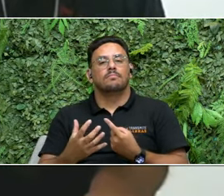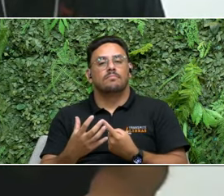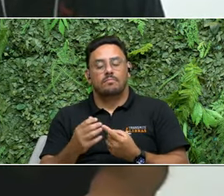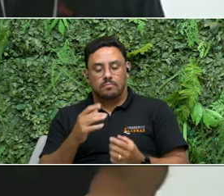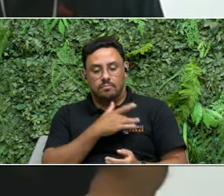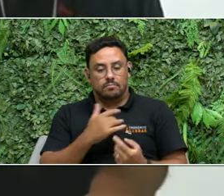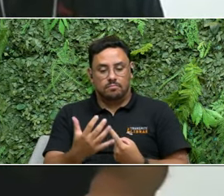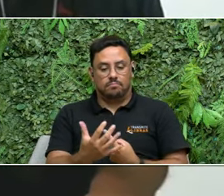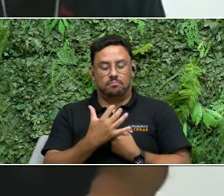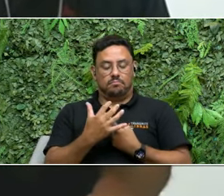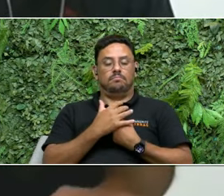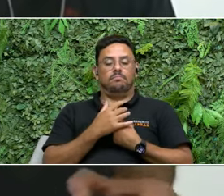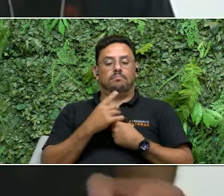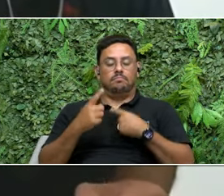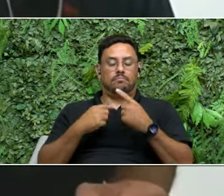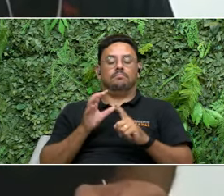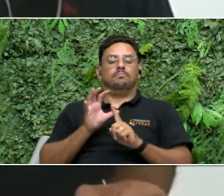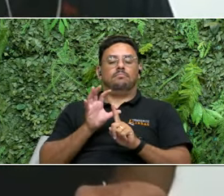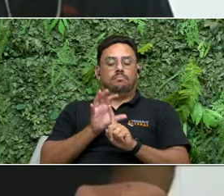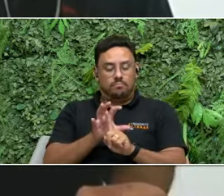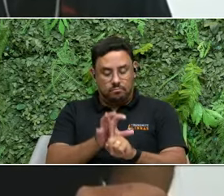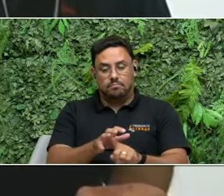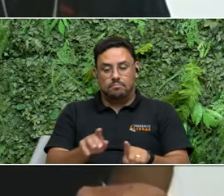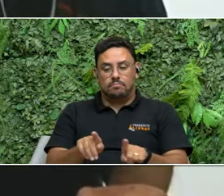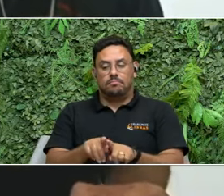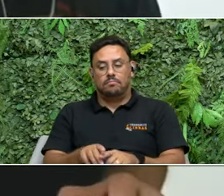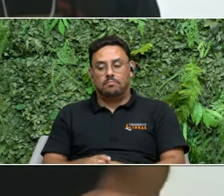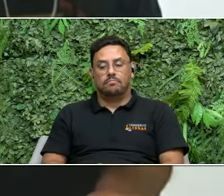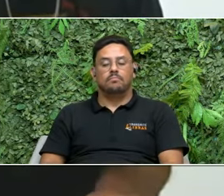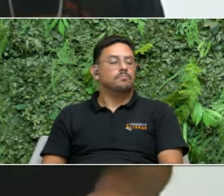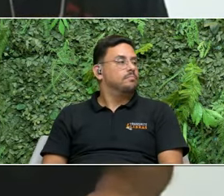engoliu o Atlético fisicamente